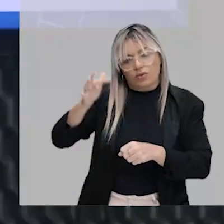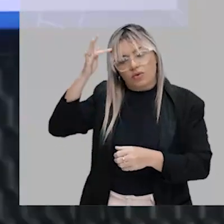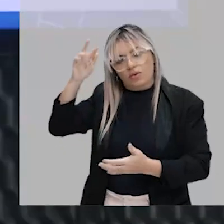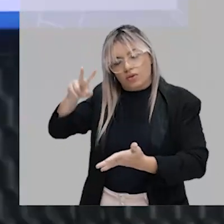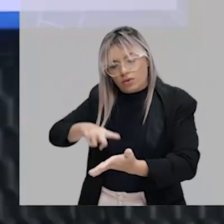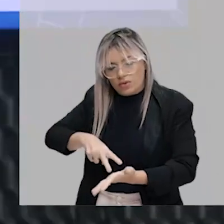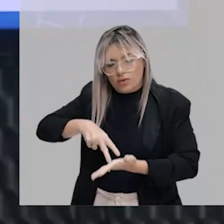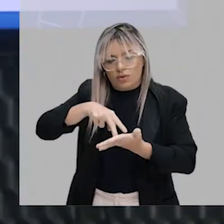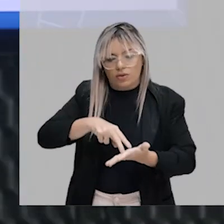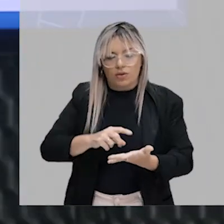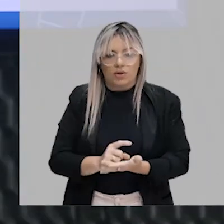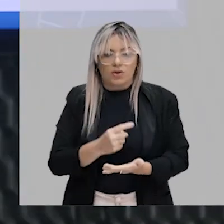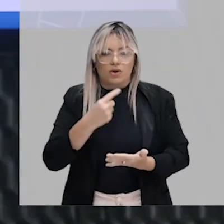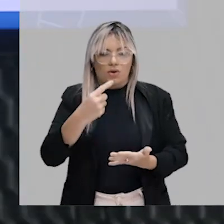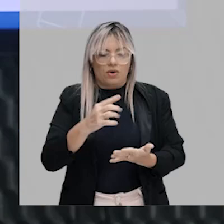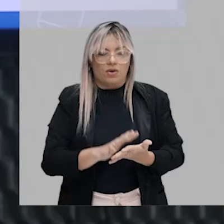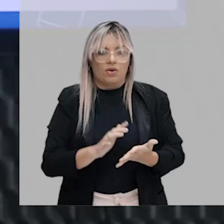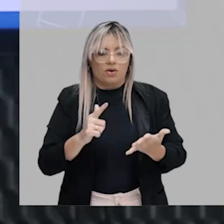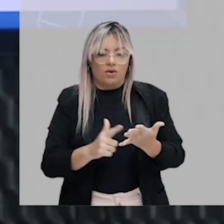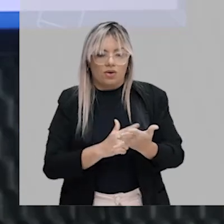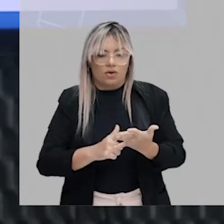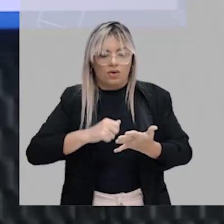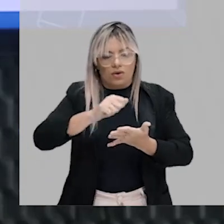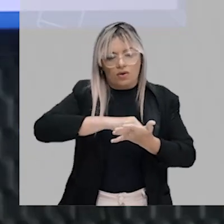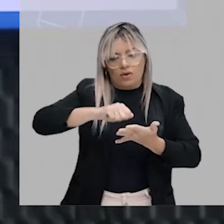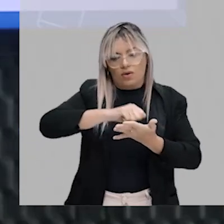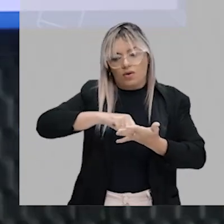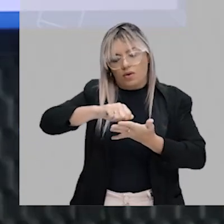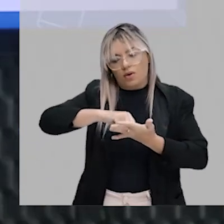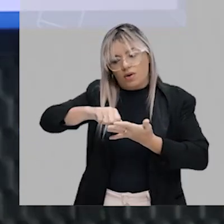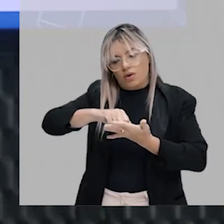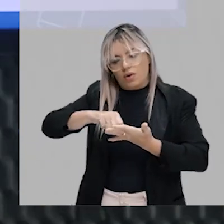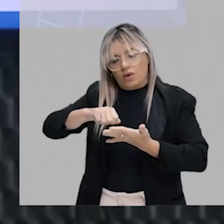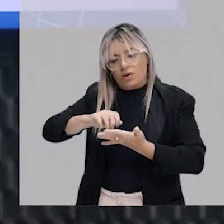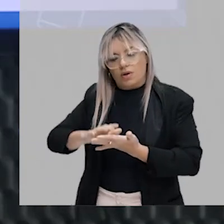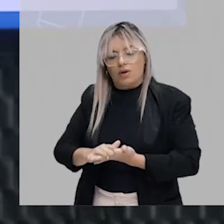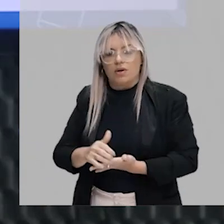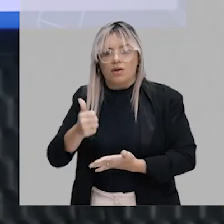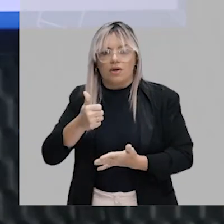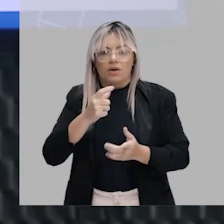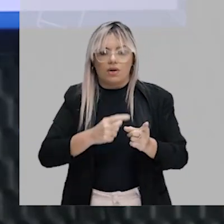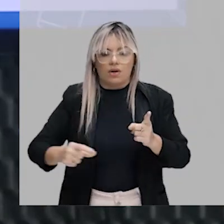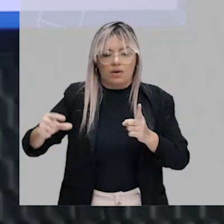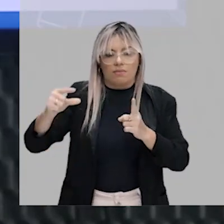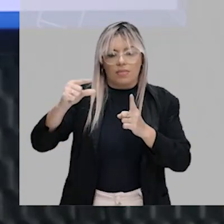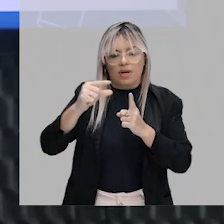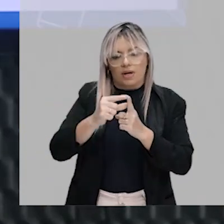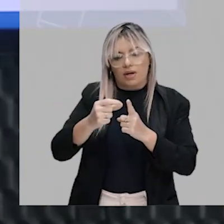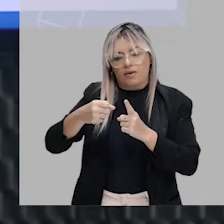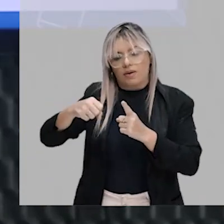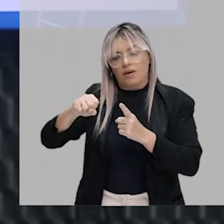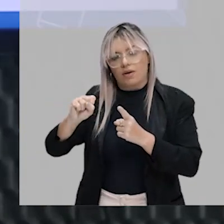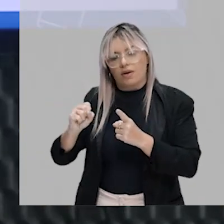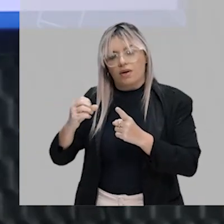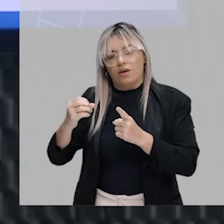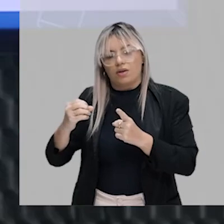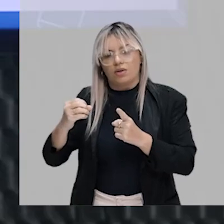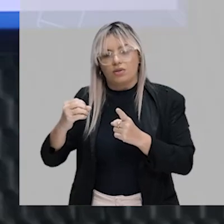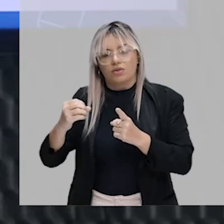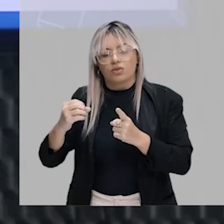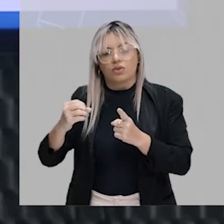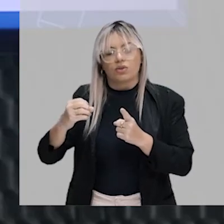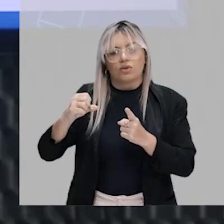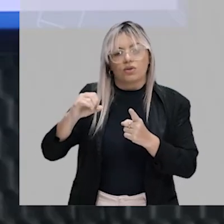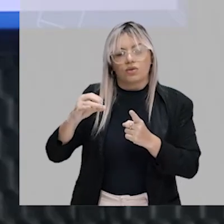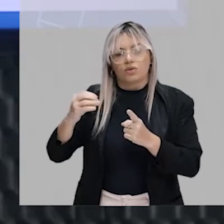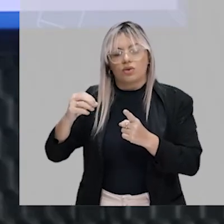obras, que foi escrita em 1838, é a obra que traz pela primeira vez a palavra sociologia. A palavra